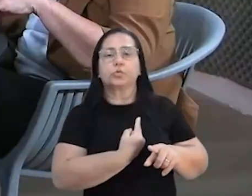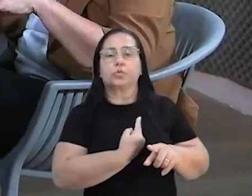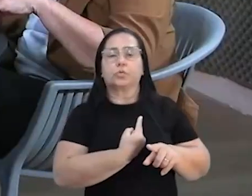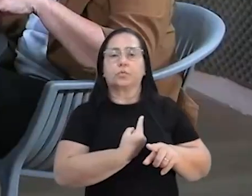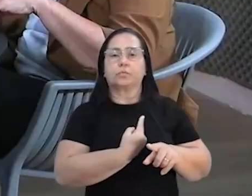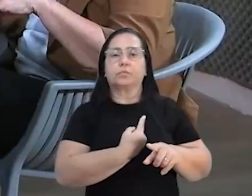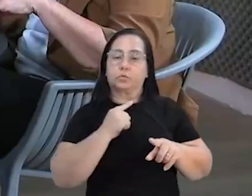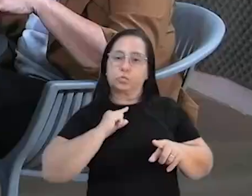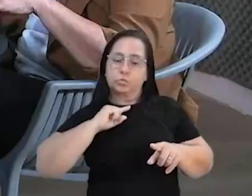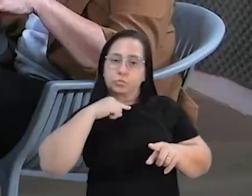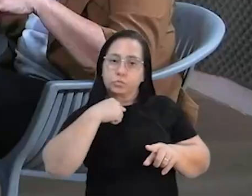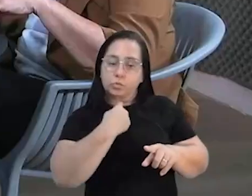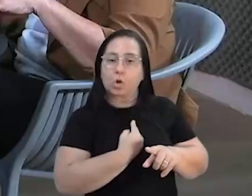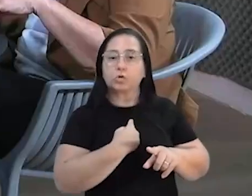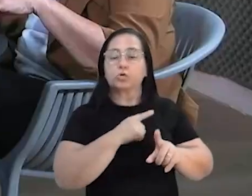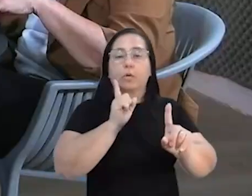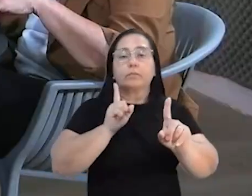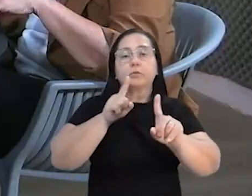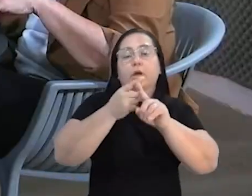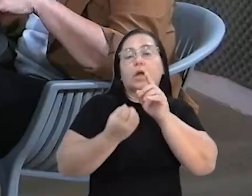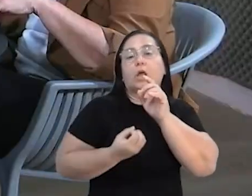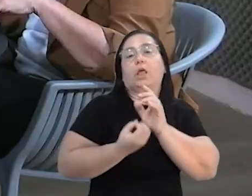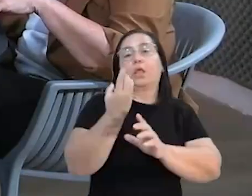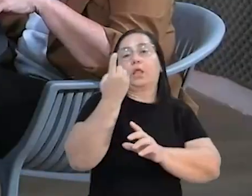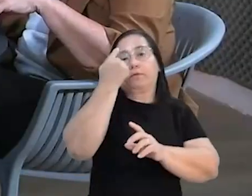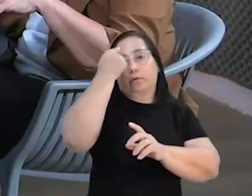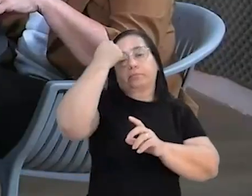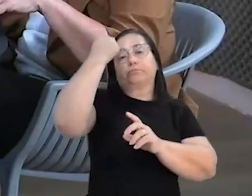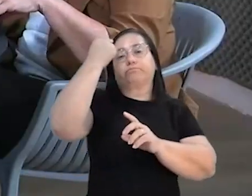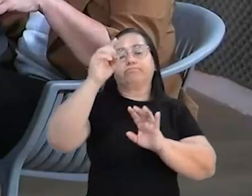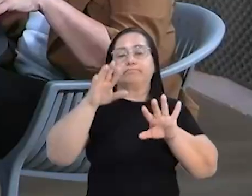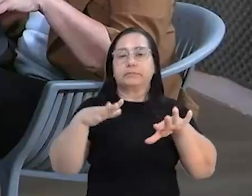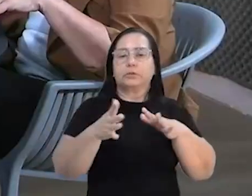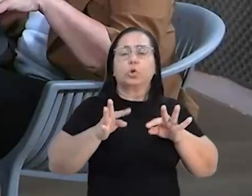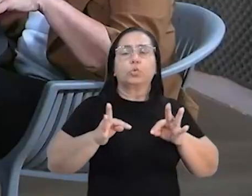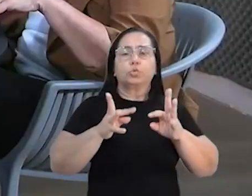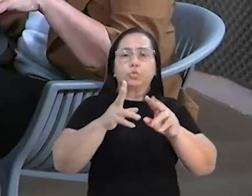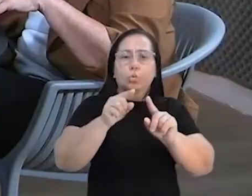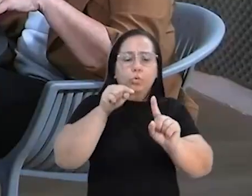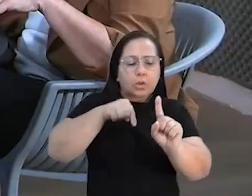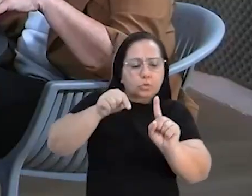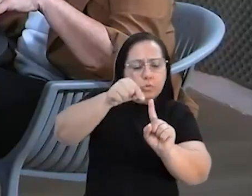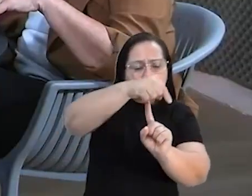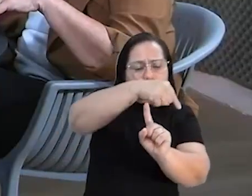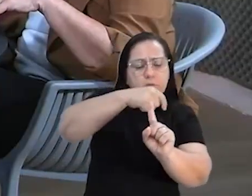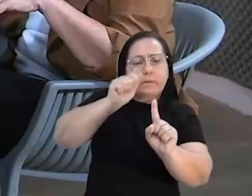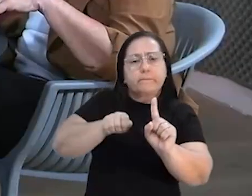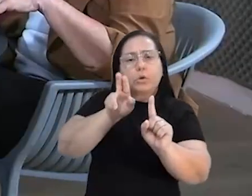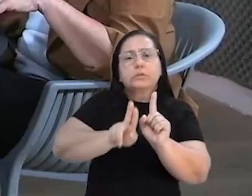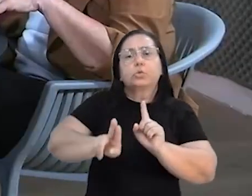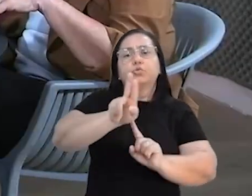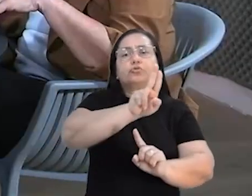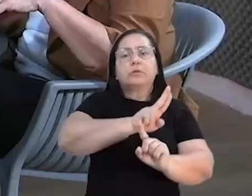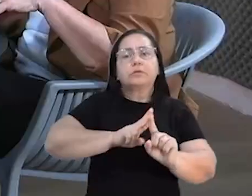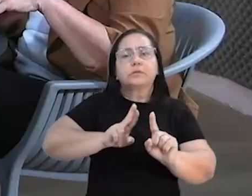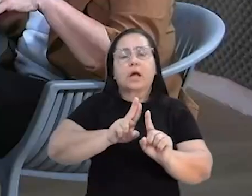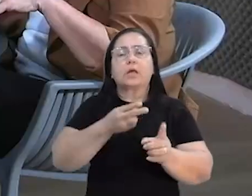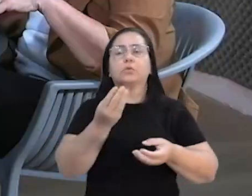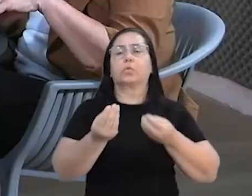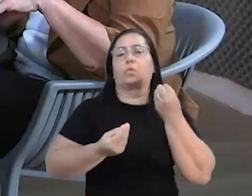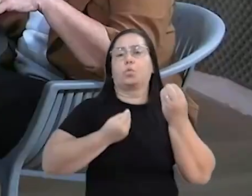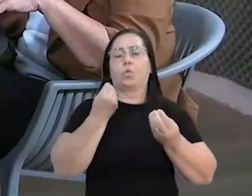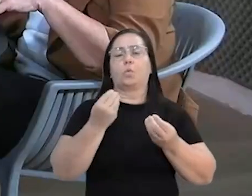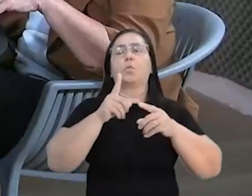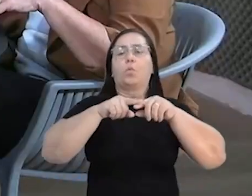do nosso potencial criativo, né? Então, tudo ao nosso redor pode ser utilizado como